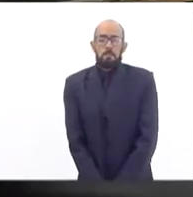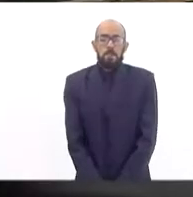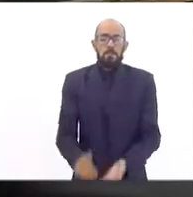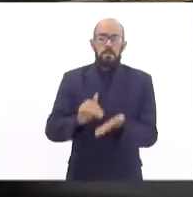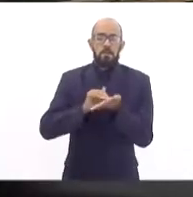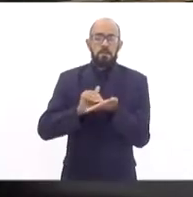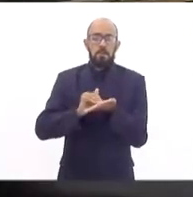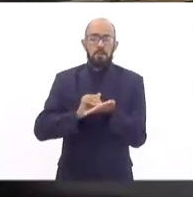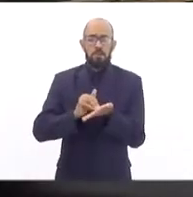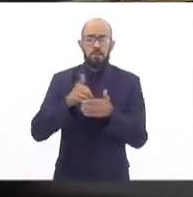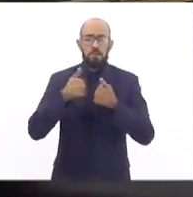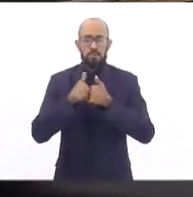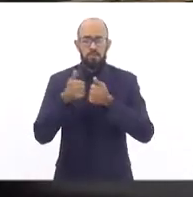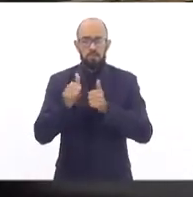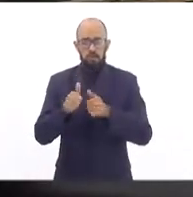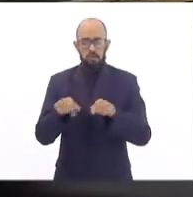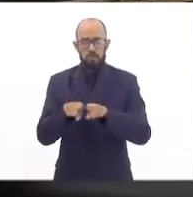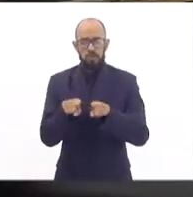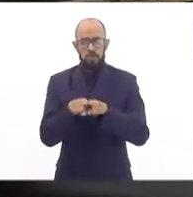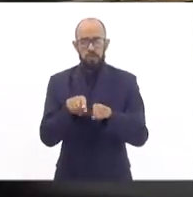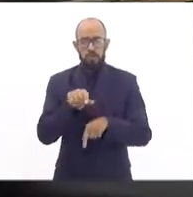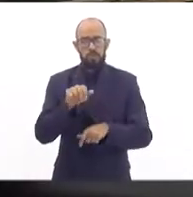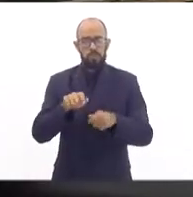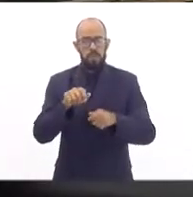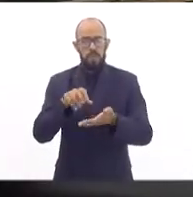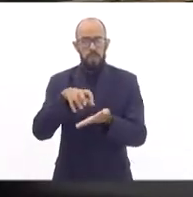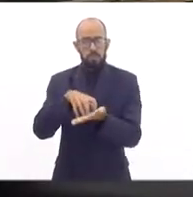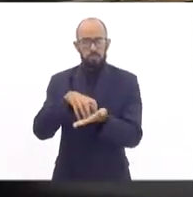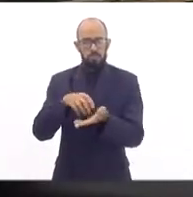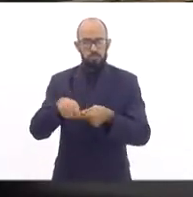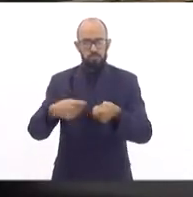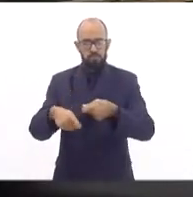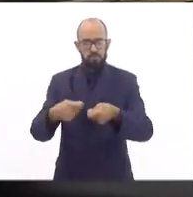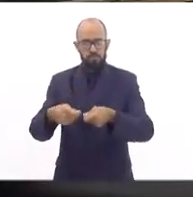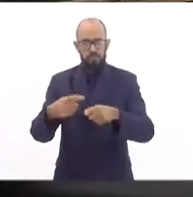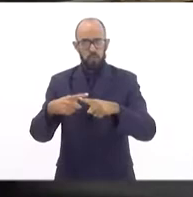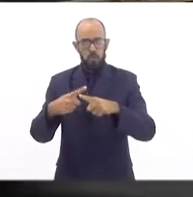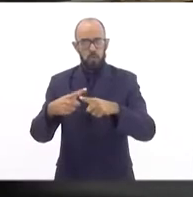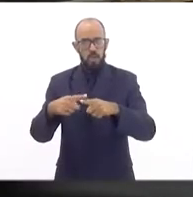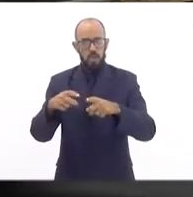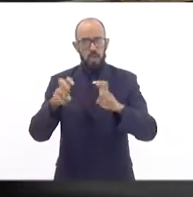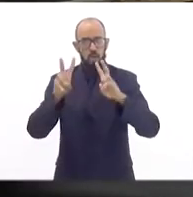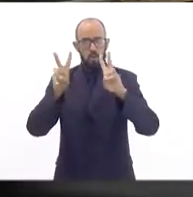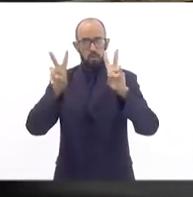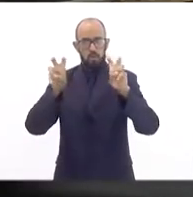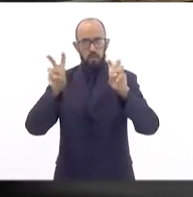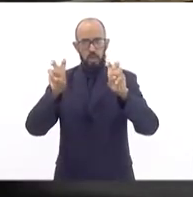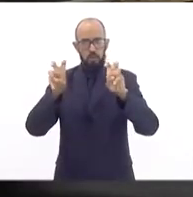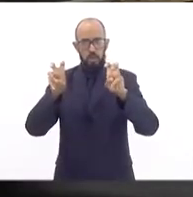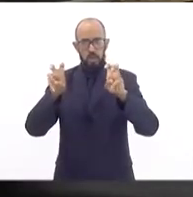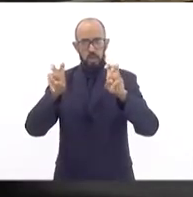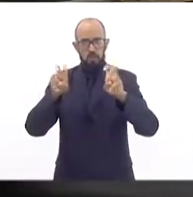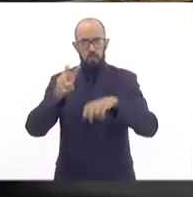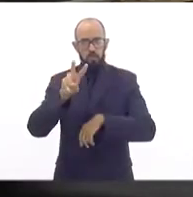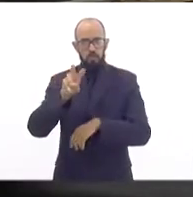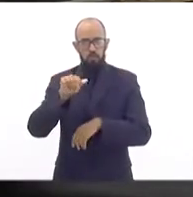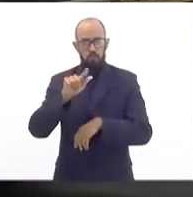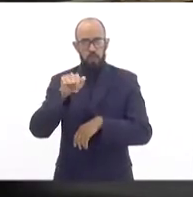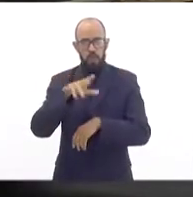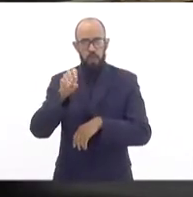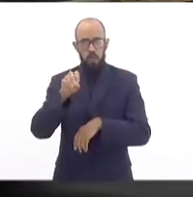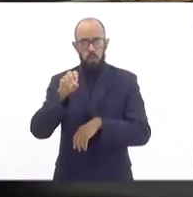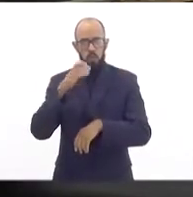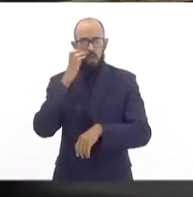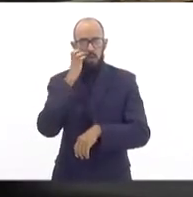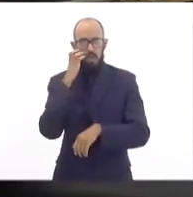e a Agência Reguladora, porque o tema do vagão rosa foi discutido aqui, deputada Lucinha, lá